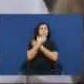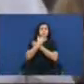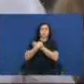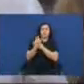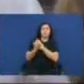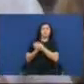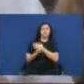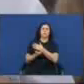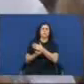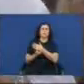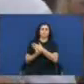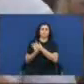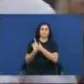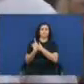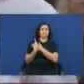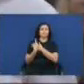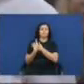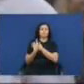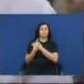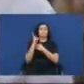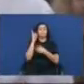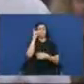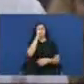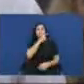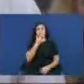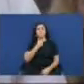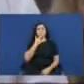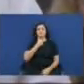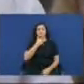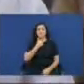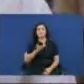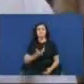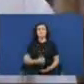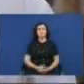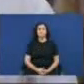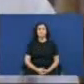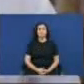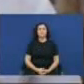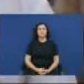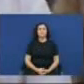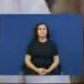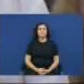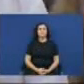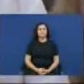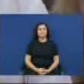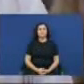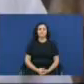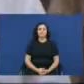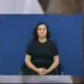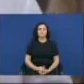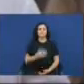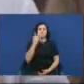pedindo dinheiro. Não sei se ele achou o que aconteceu, mas